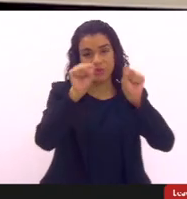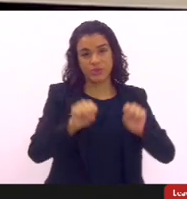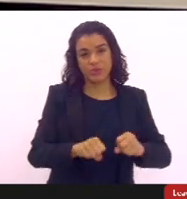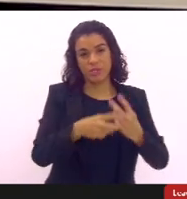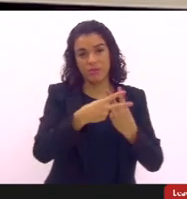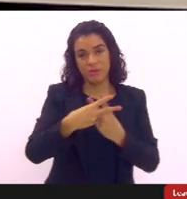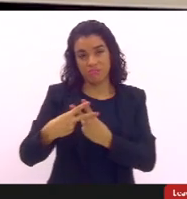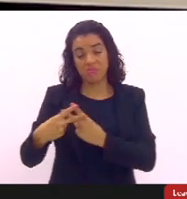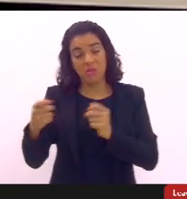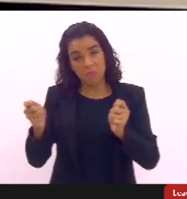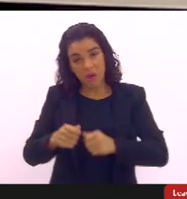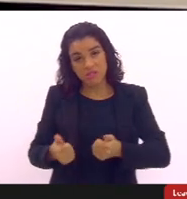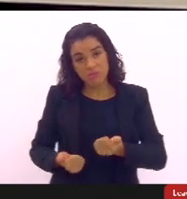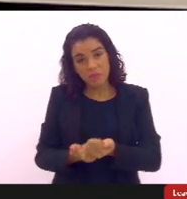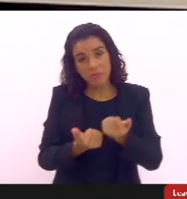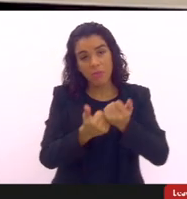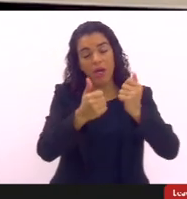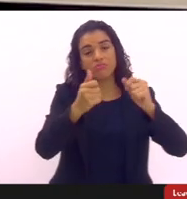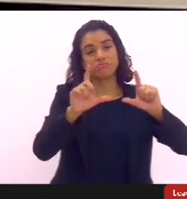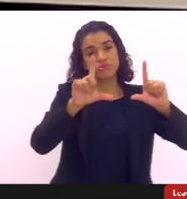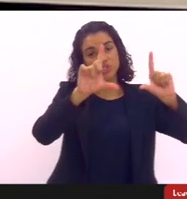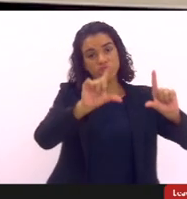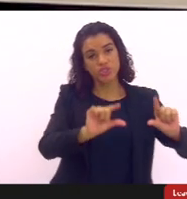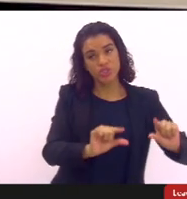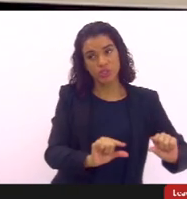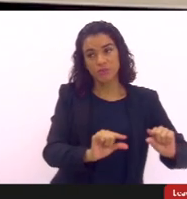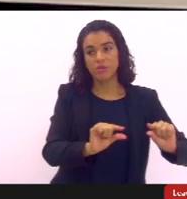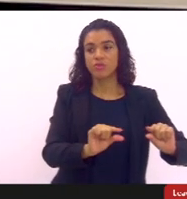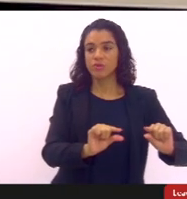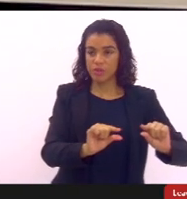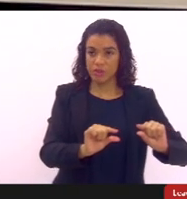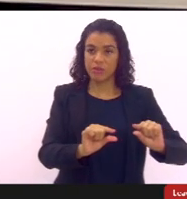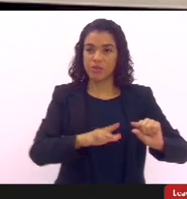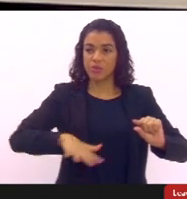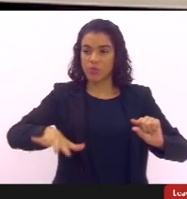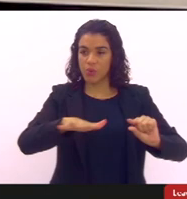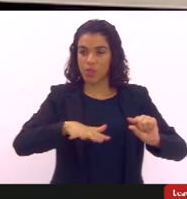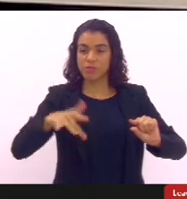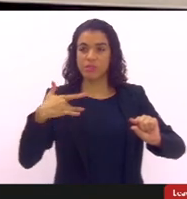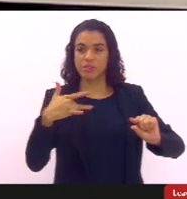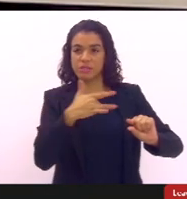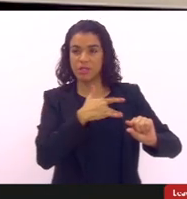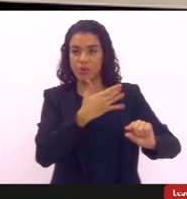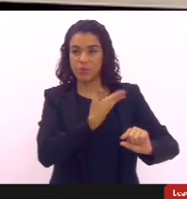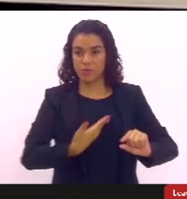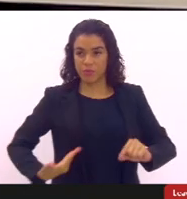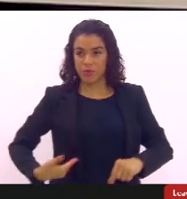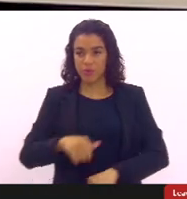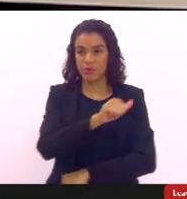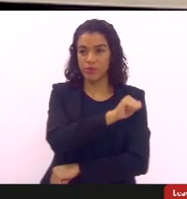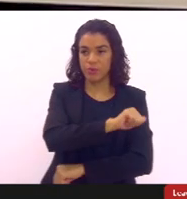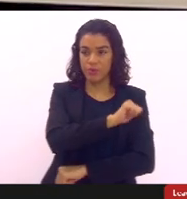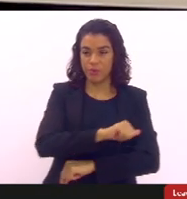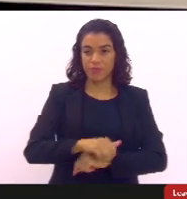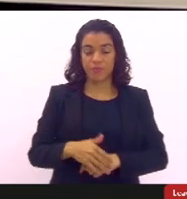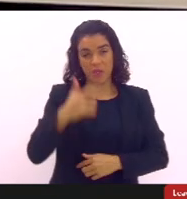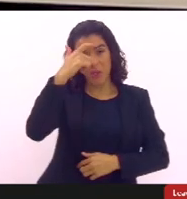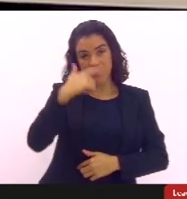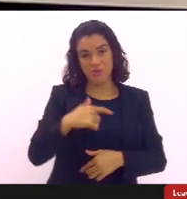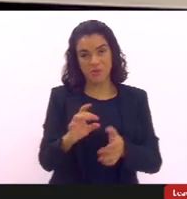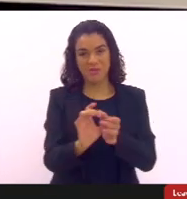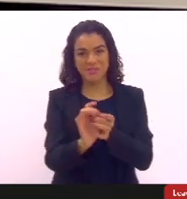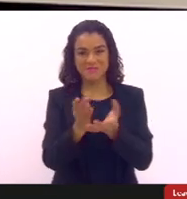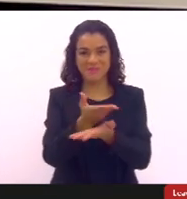contribuir significativamente para a redução desse agravo no âmbito da saúde pública fluminense. Eu fico à